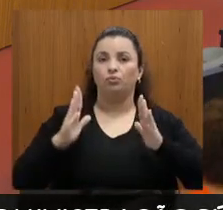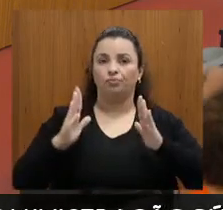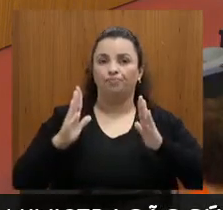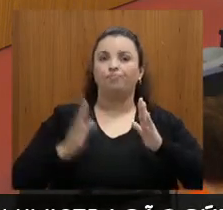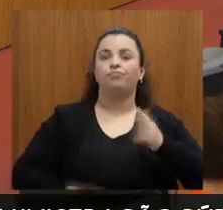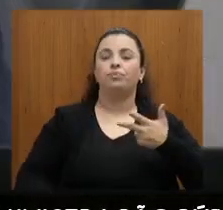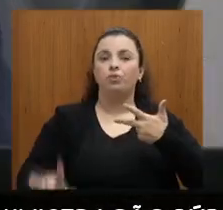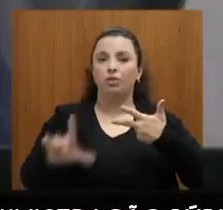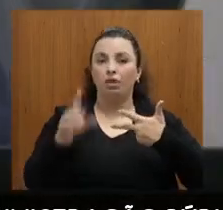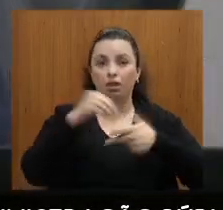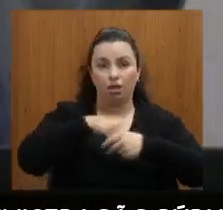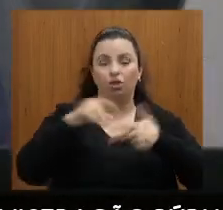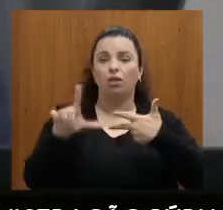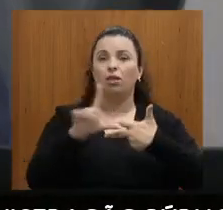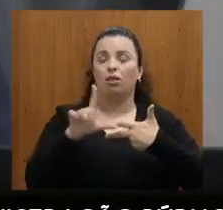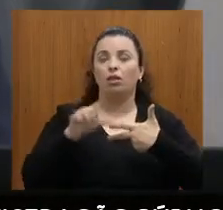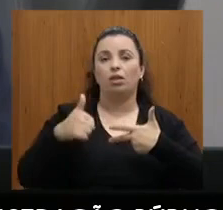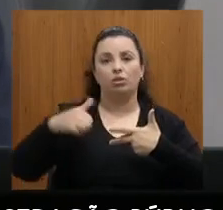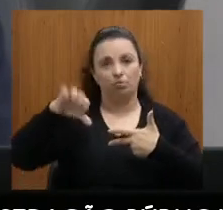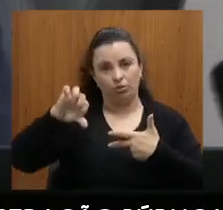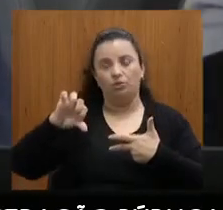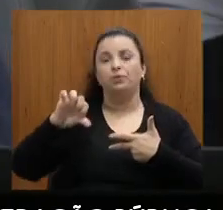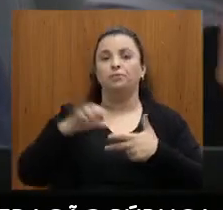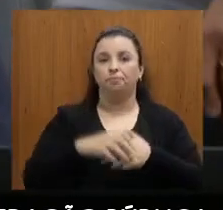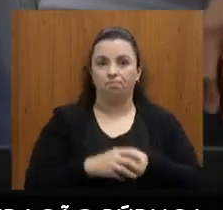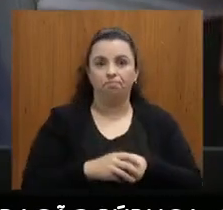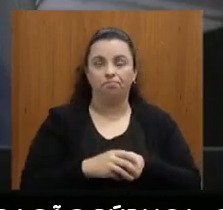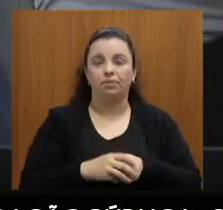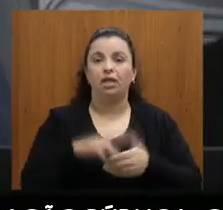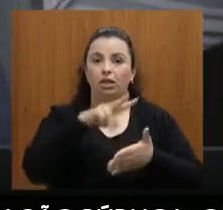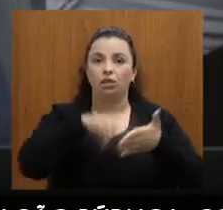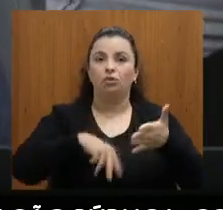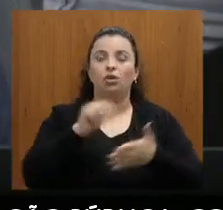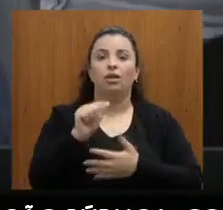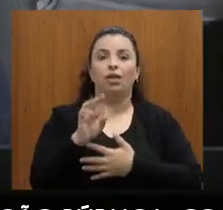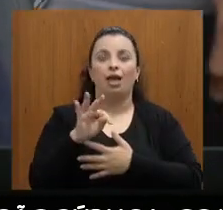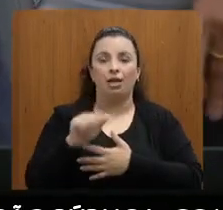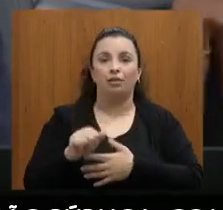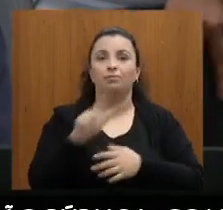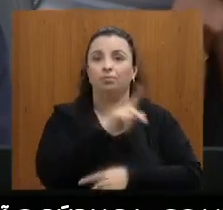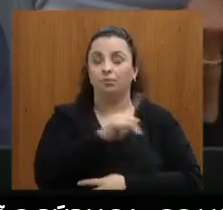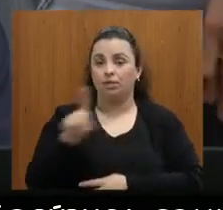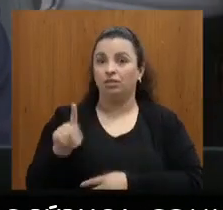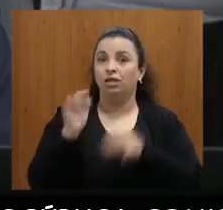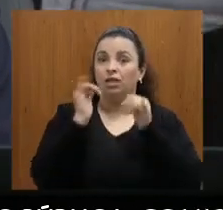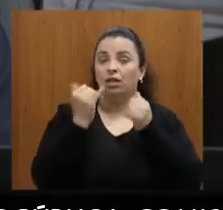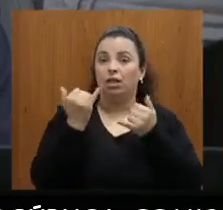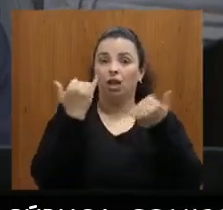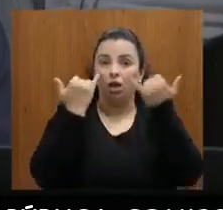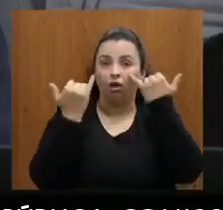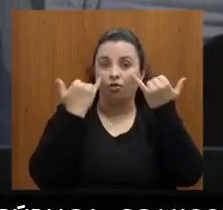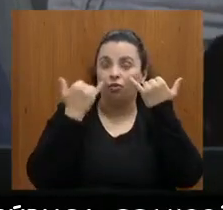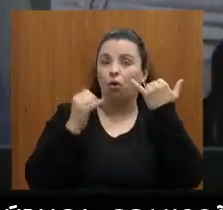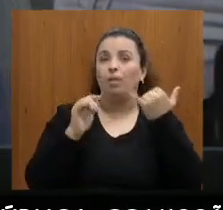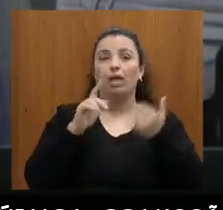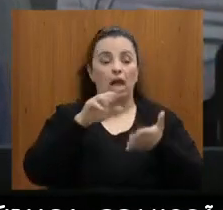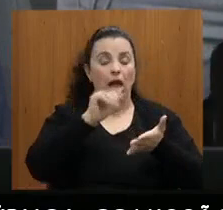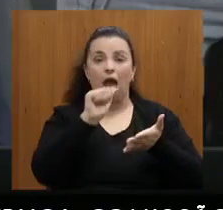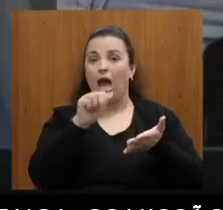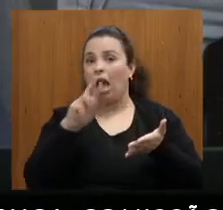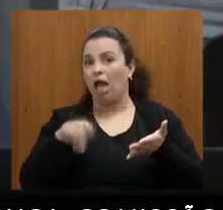nona legislatura. Leitura da ata. A presidência informa que não há ata a ser lida por se tratar